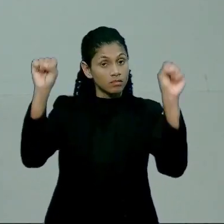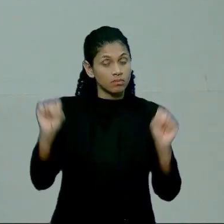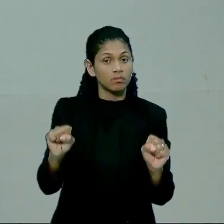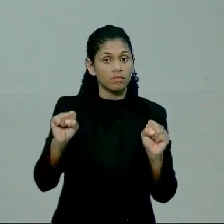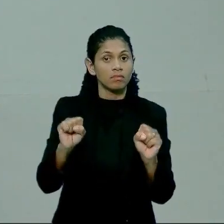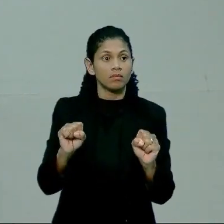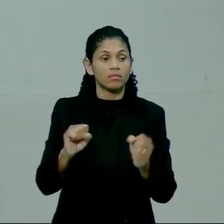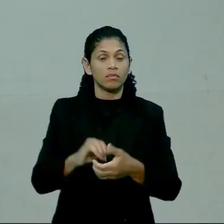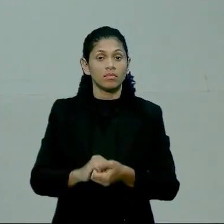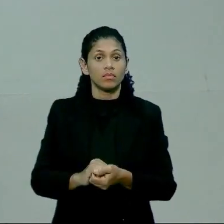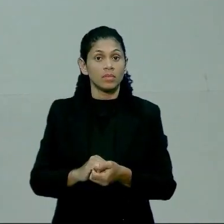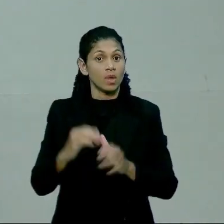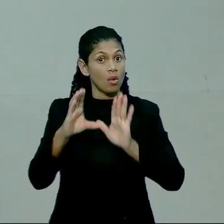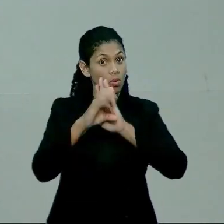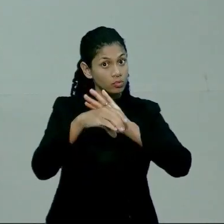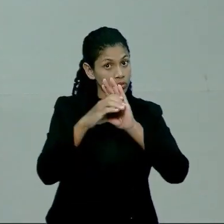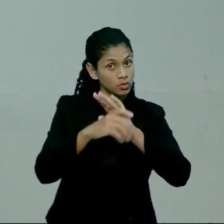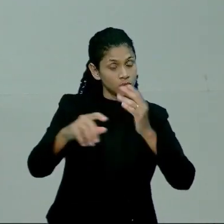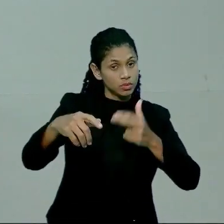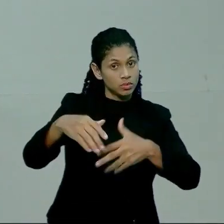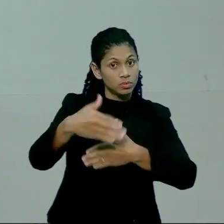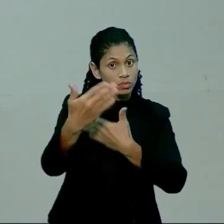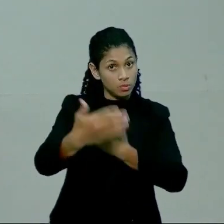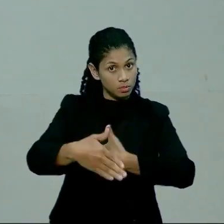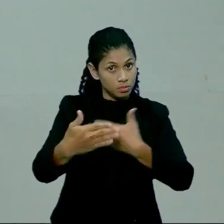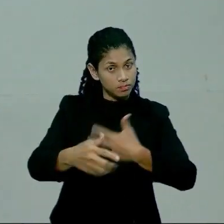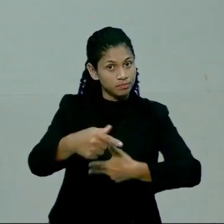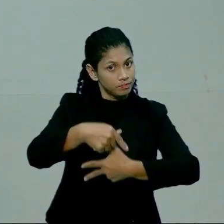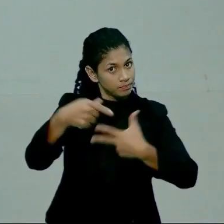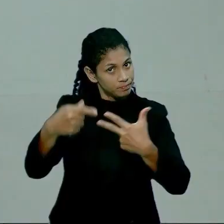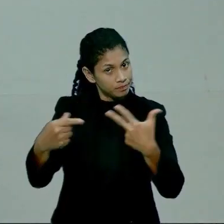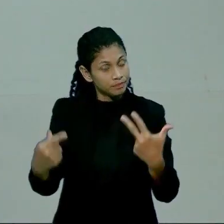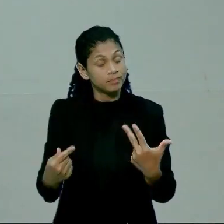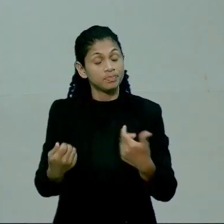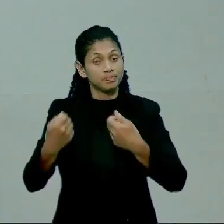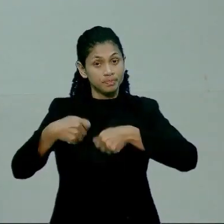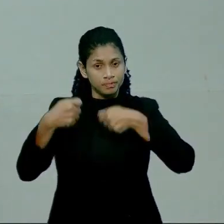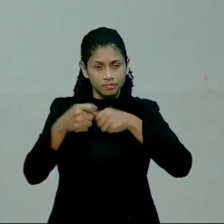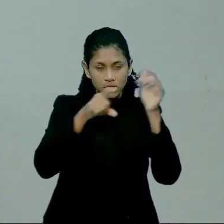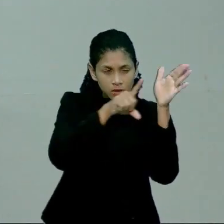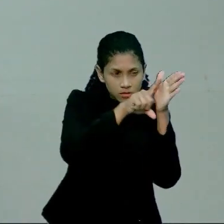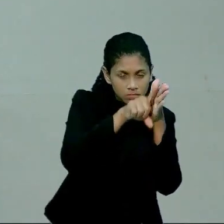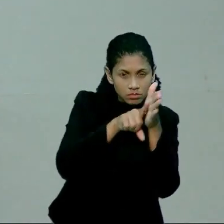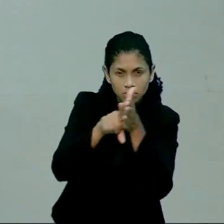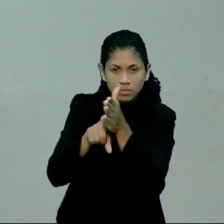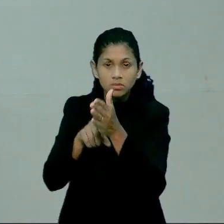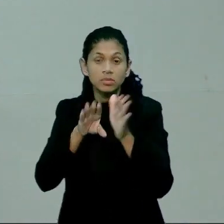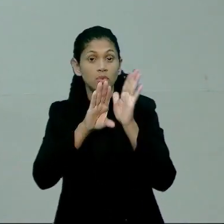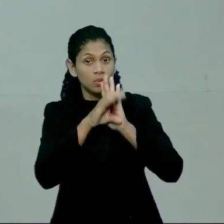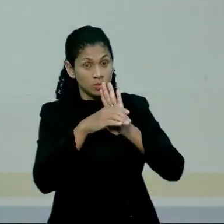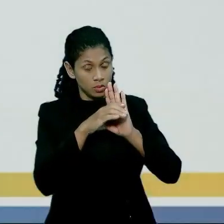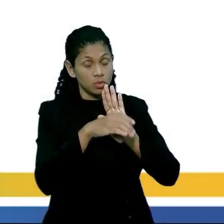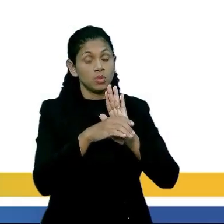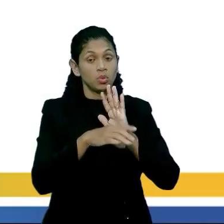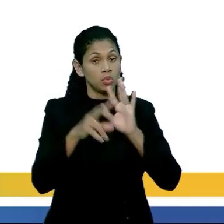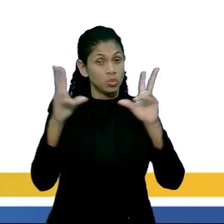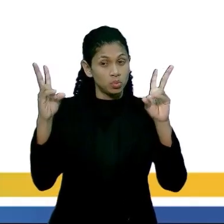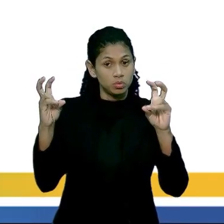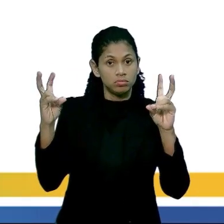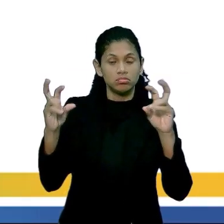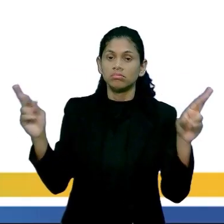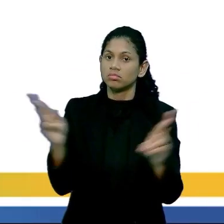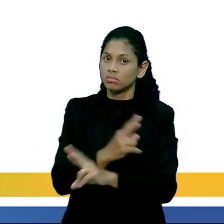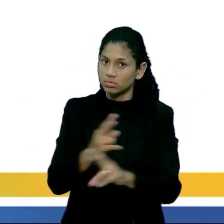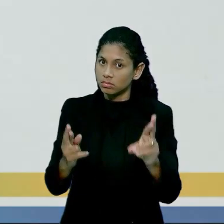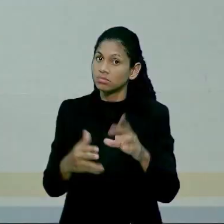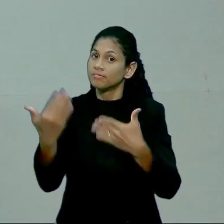abordando é para conteúdo do Enem. Então, a gente tem que analisar todos esses assuntos voltados para o Enem. E uma das coisas que a gente pode analisar é os princípios,